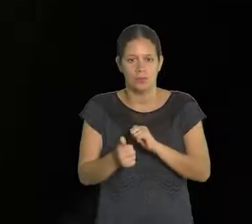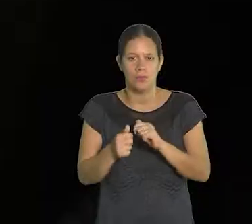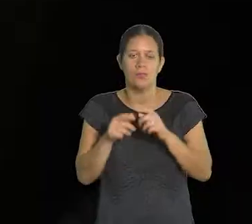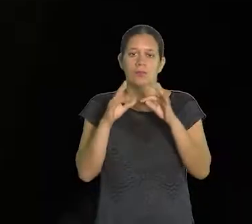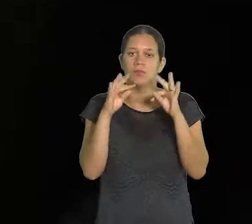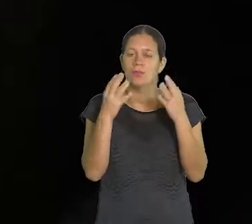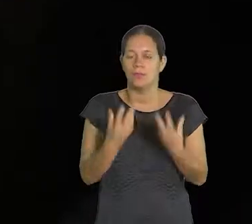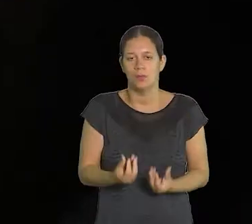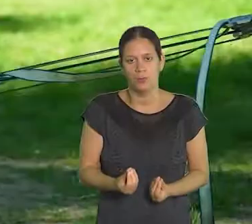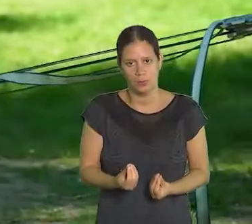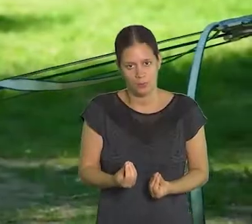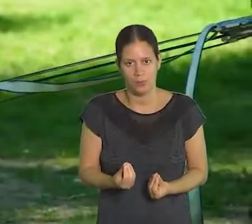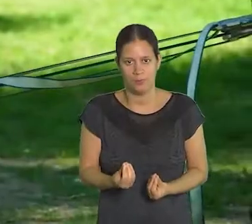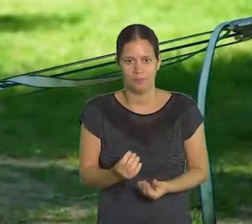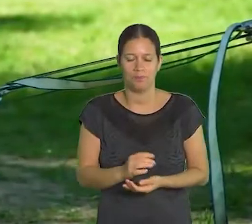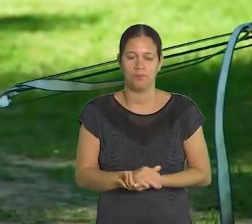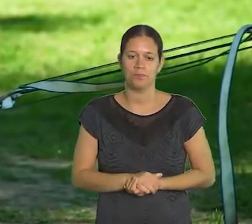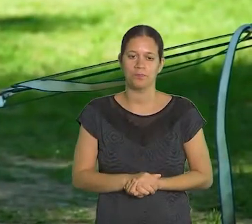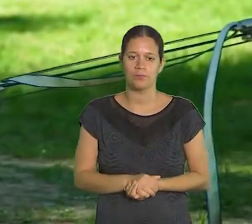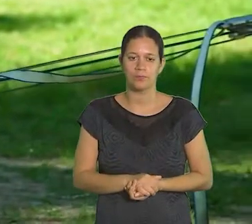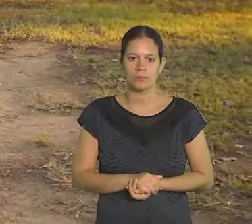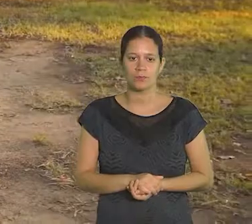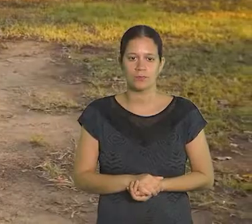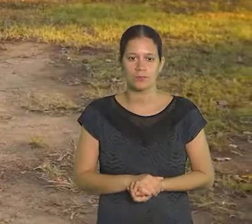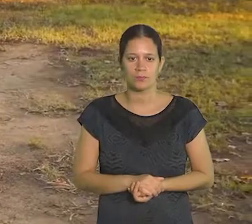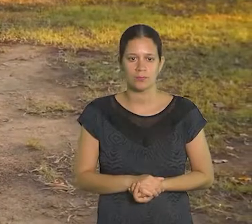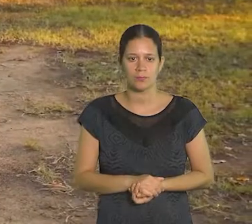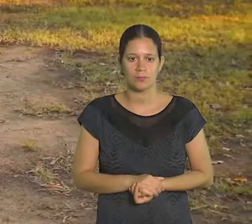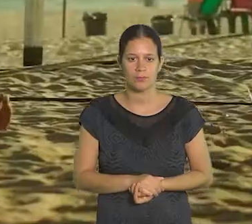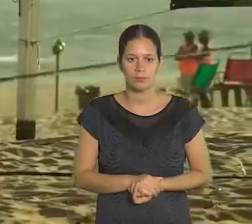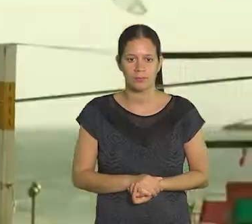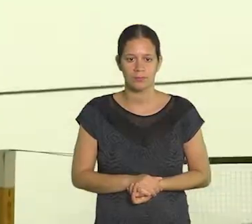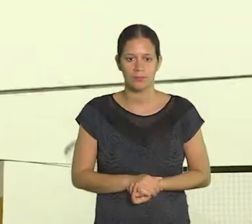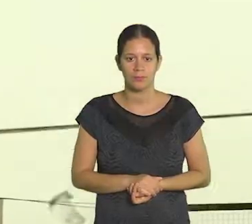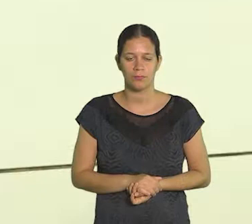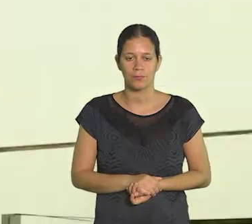esporte e vamos passar por todas as modalidades do nosso esporte.